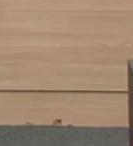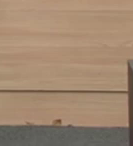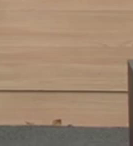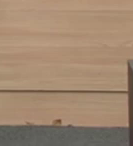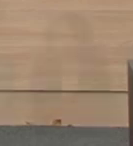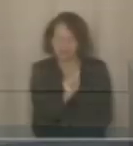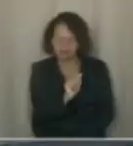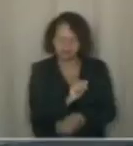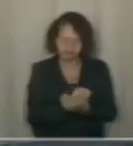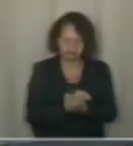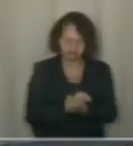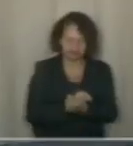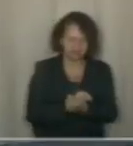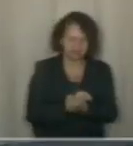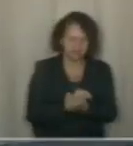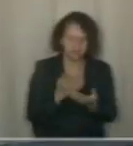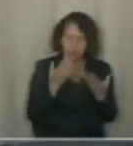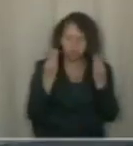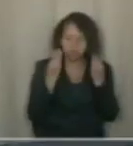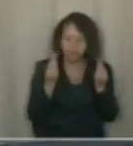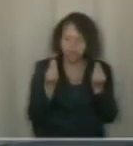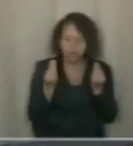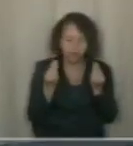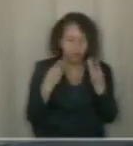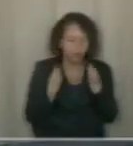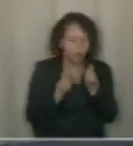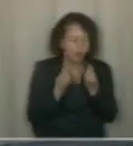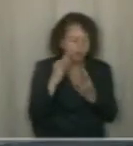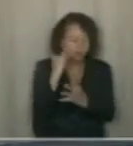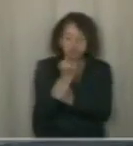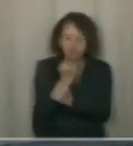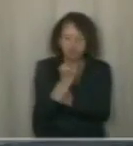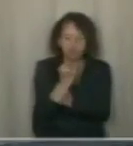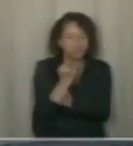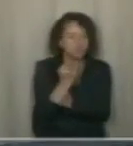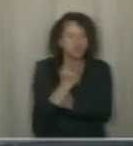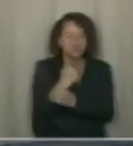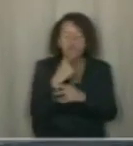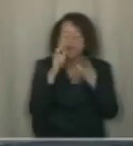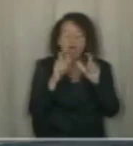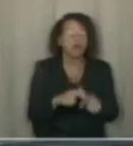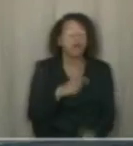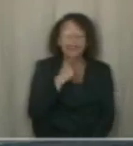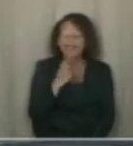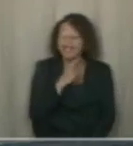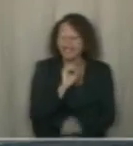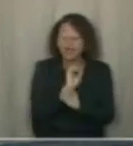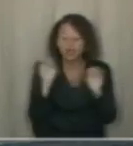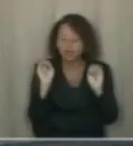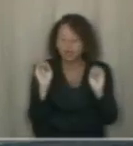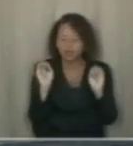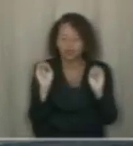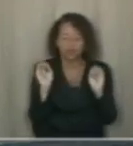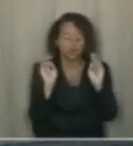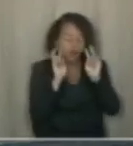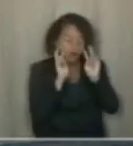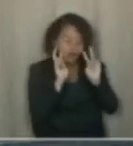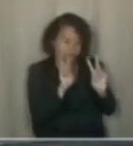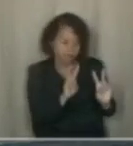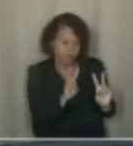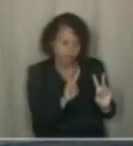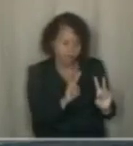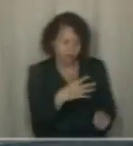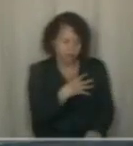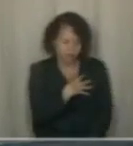segurança na área. Não estamos mais seguros em local nenhum. O que estamos vendo